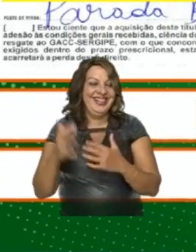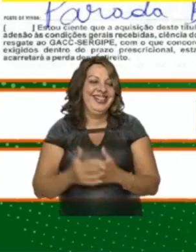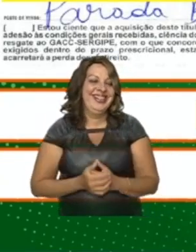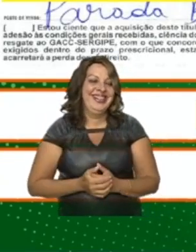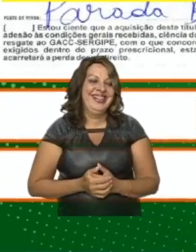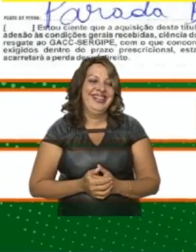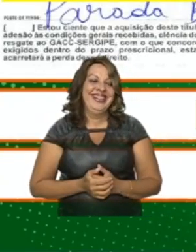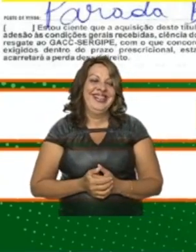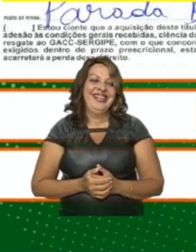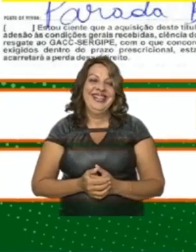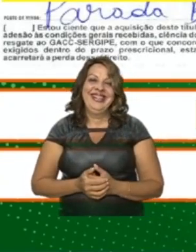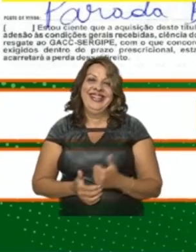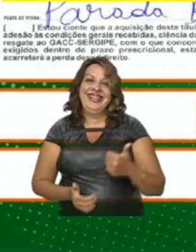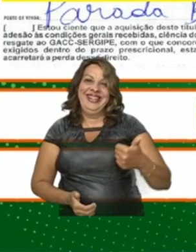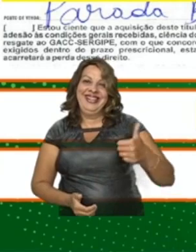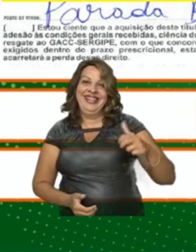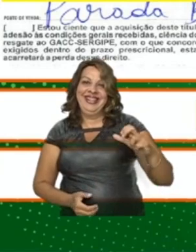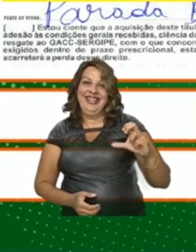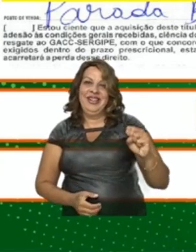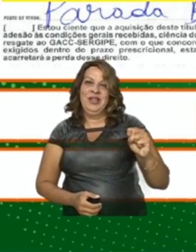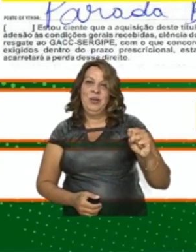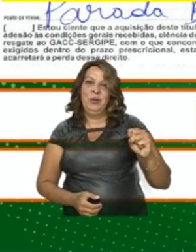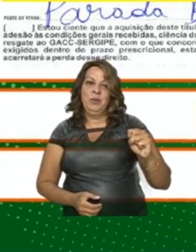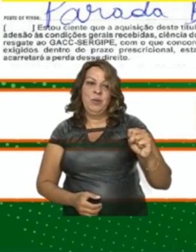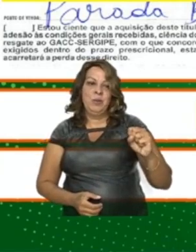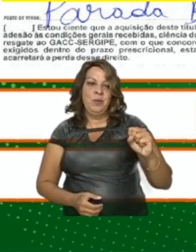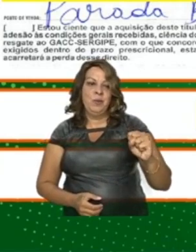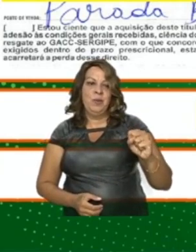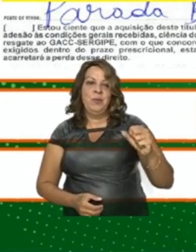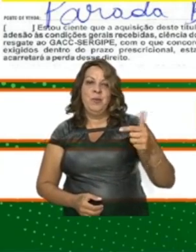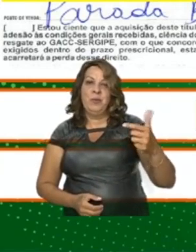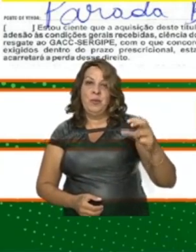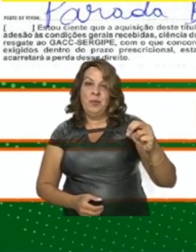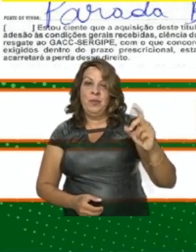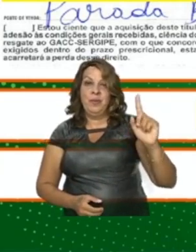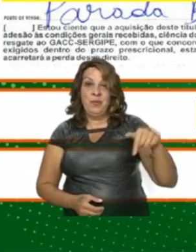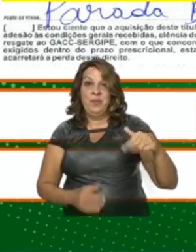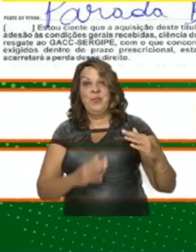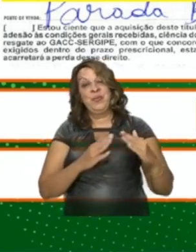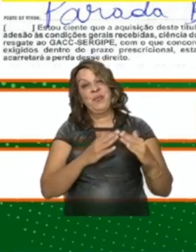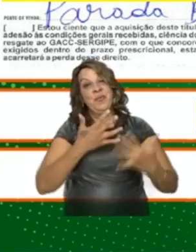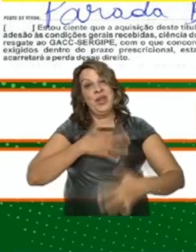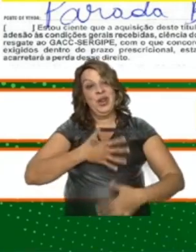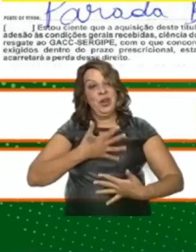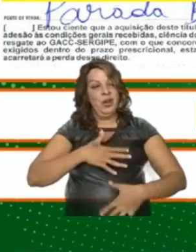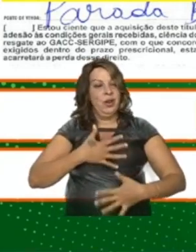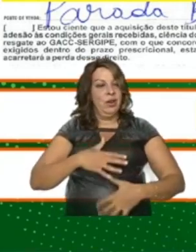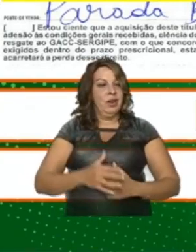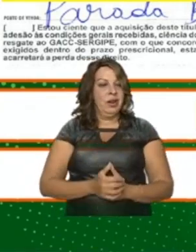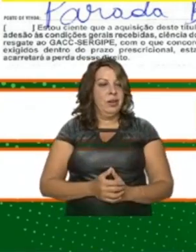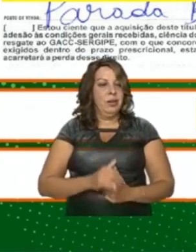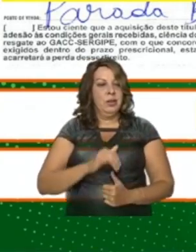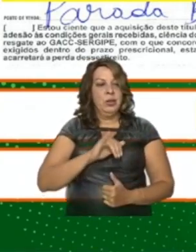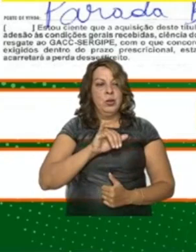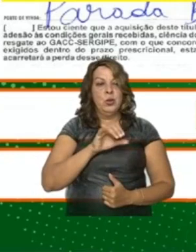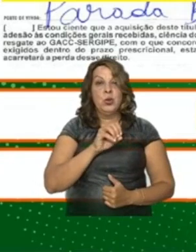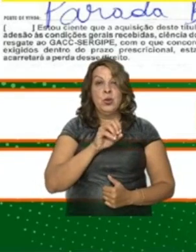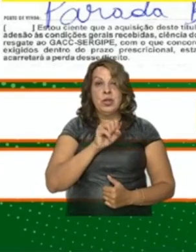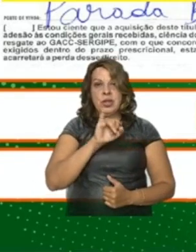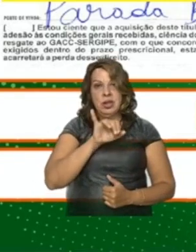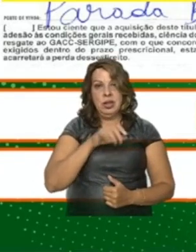viu? Já anuncio aqui 152250, Ivan Gomes de Andrade de Glória, adquiriu no Parada Bar, lá da regional Glória,